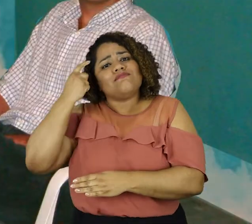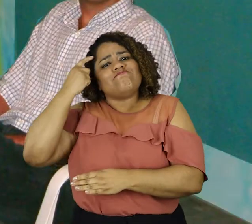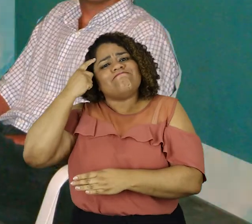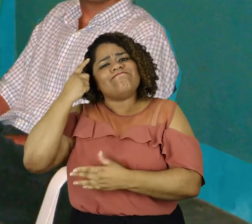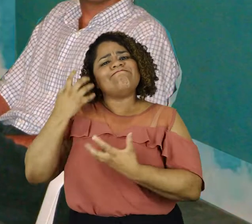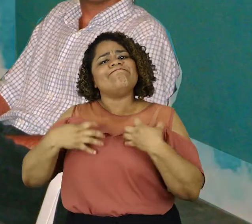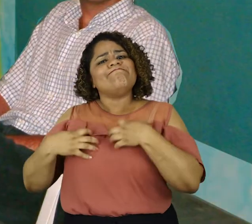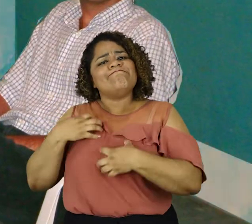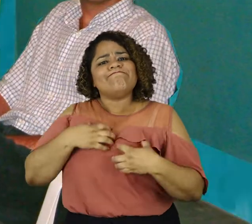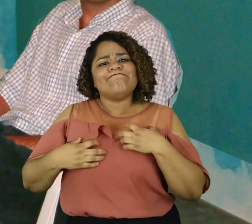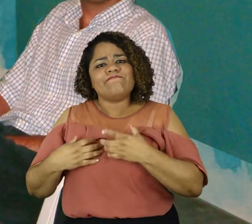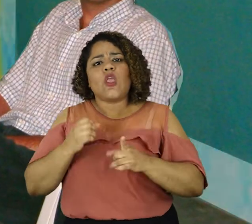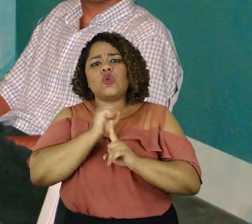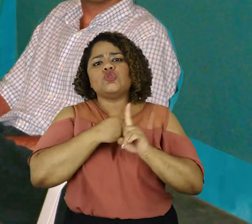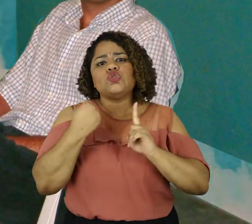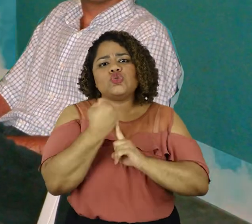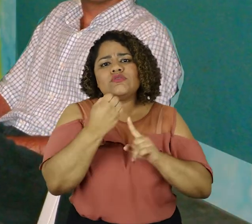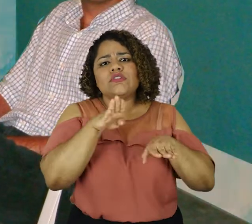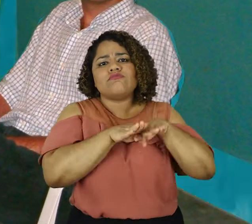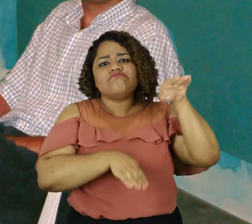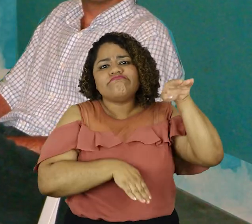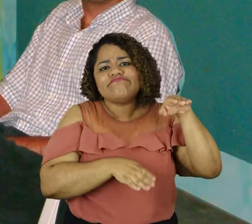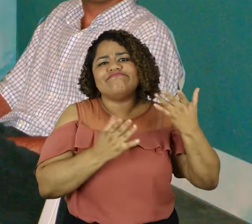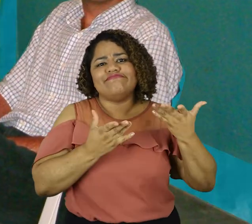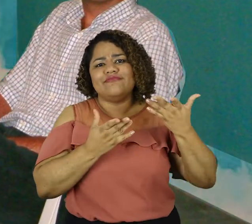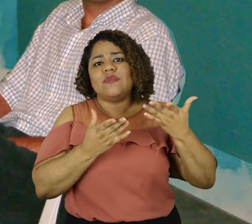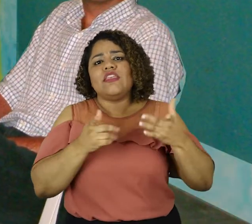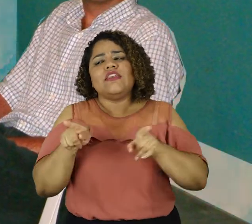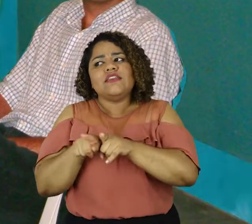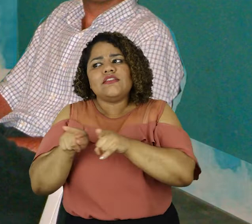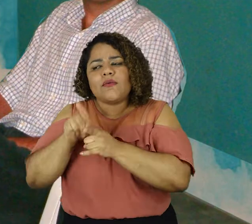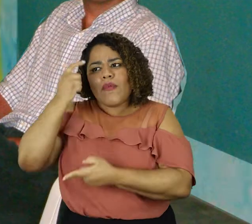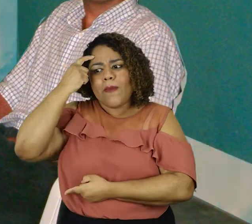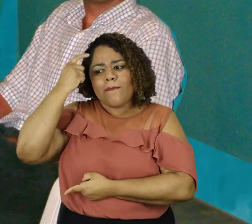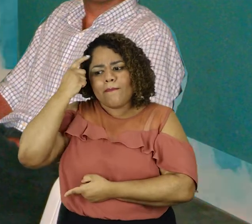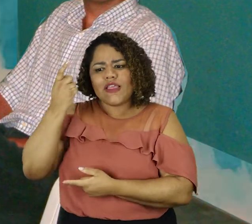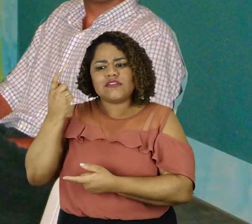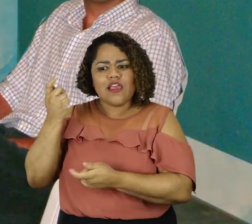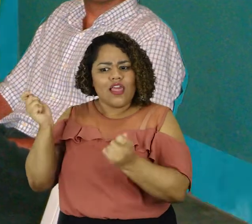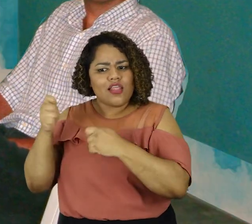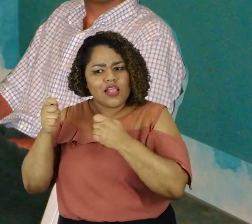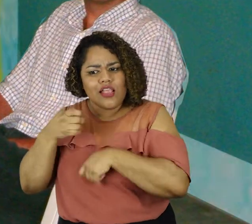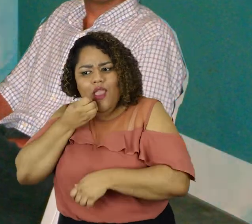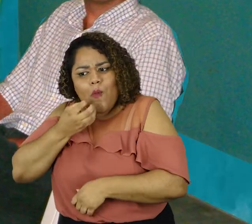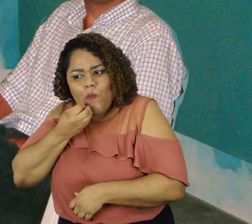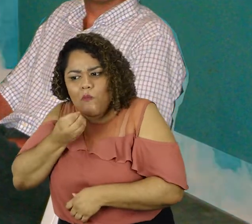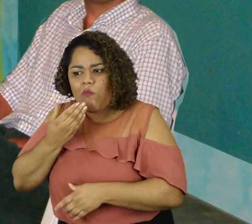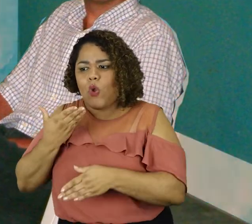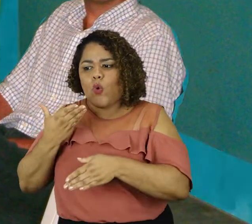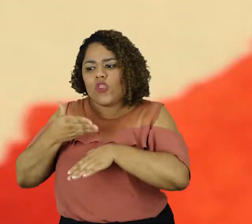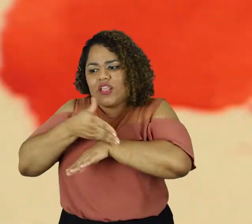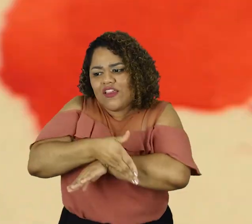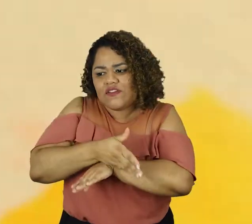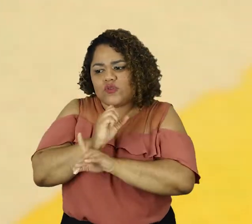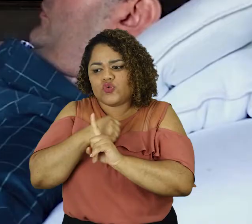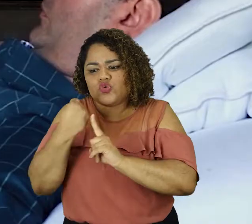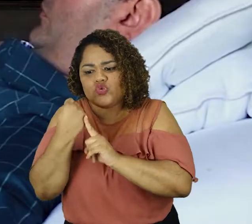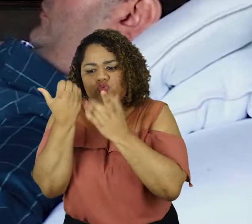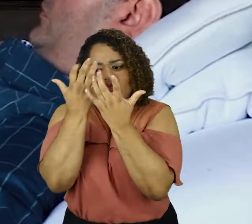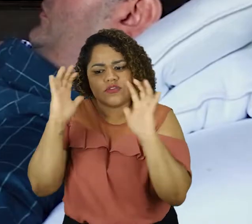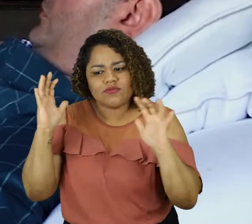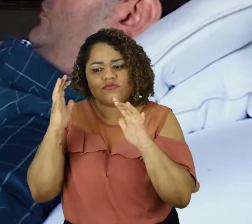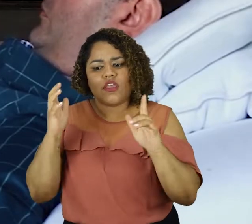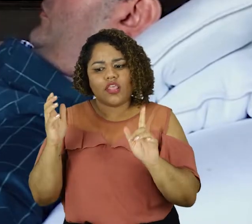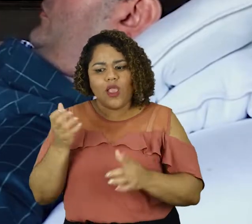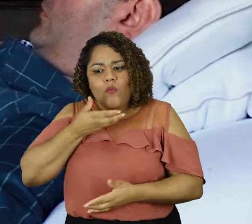às desigualdades sociais existentes no país, e da grande credibilidade em uma intervenção socioambiental efetiva.